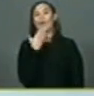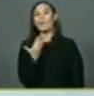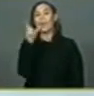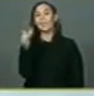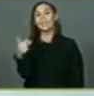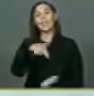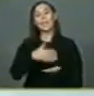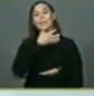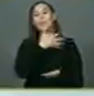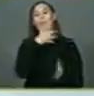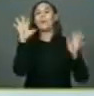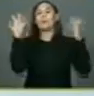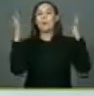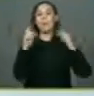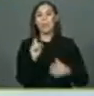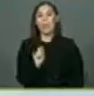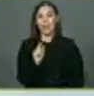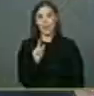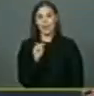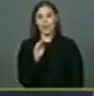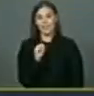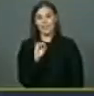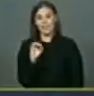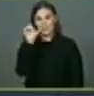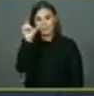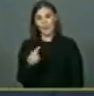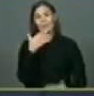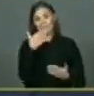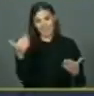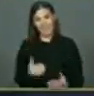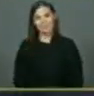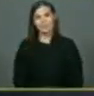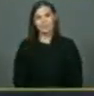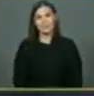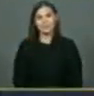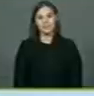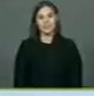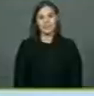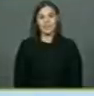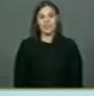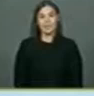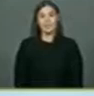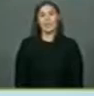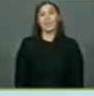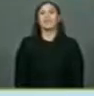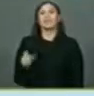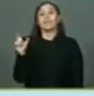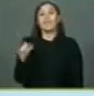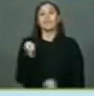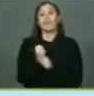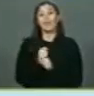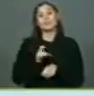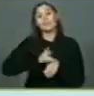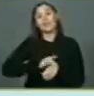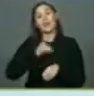pelo seu depoimento. Uma salva de palmas para o Elísio, por favor. Obrigado. A Europa Colon trabalha para sensibilizar e informar sobre